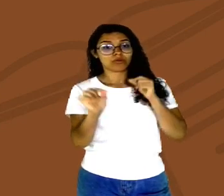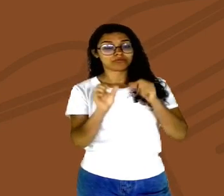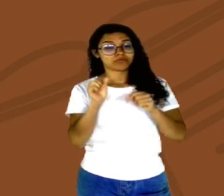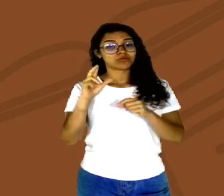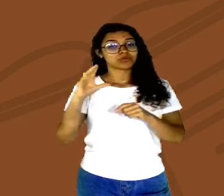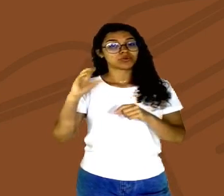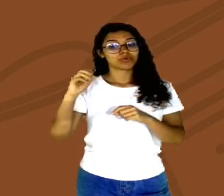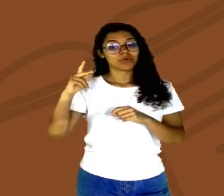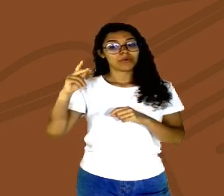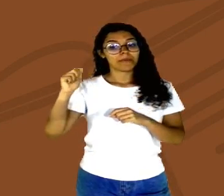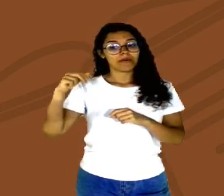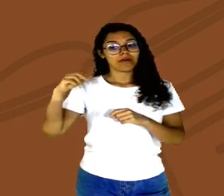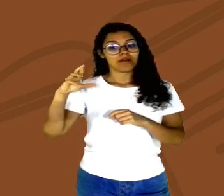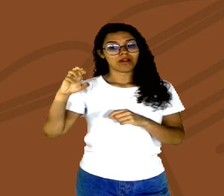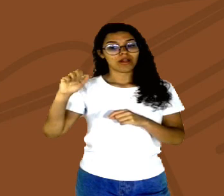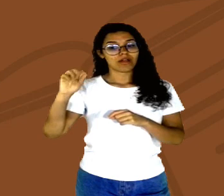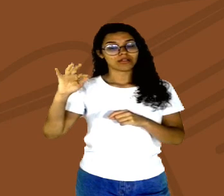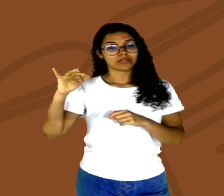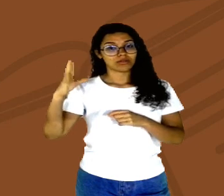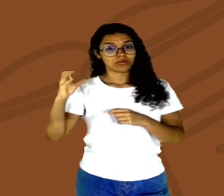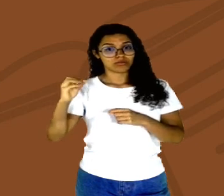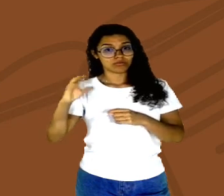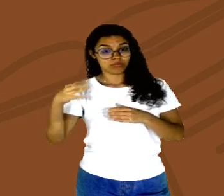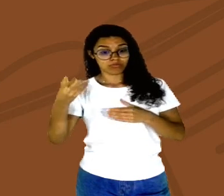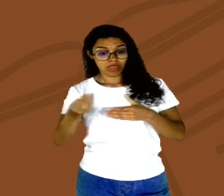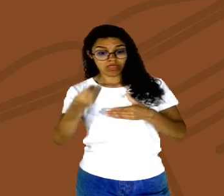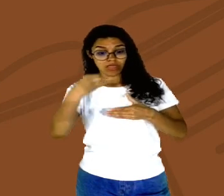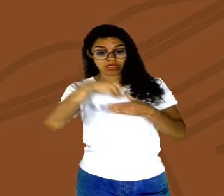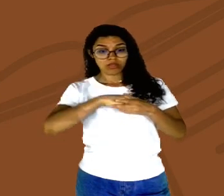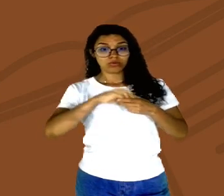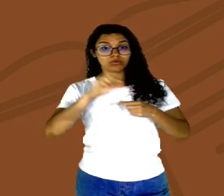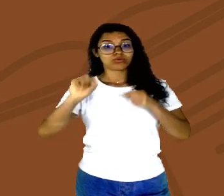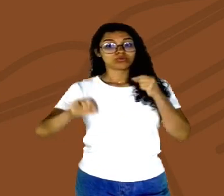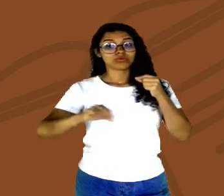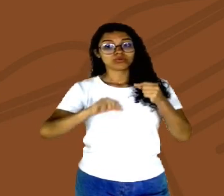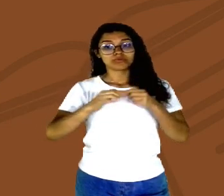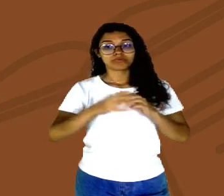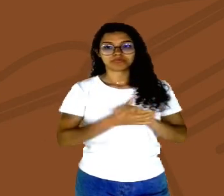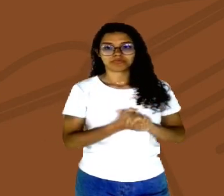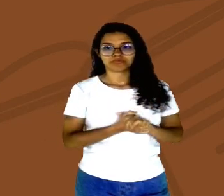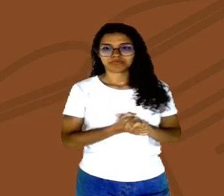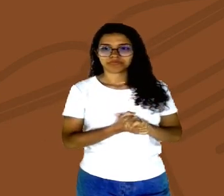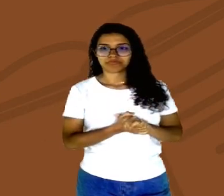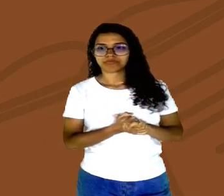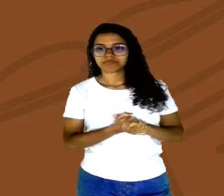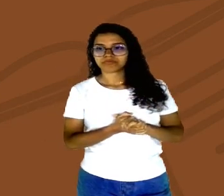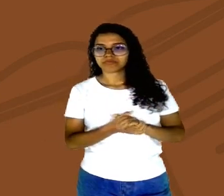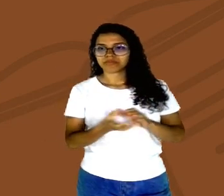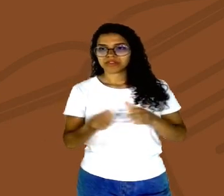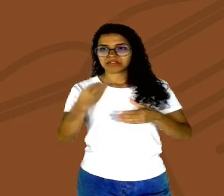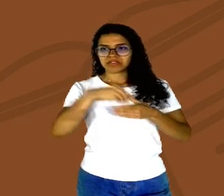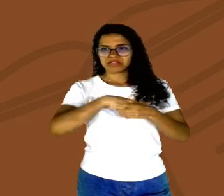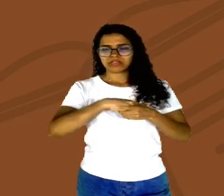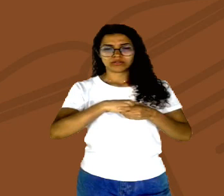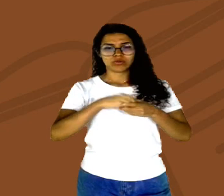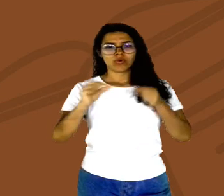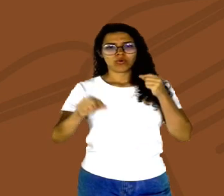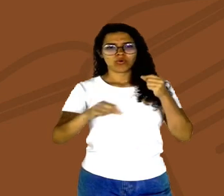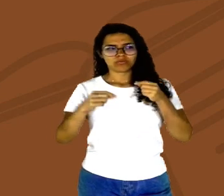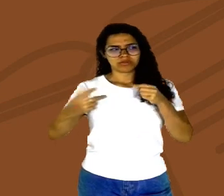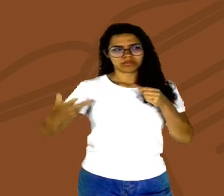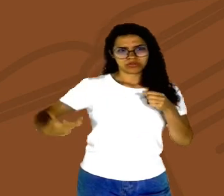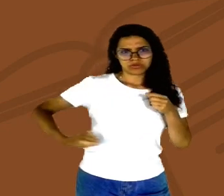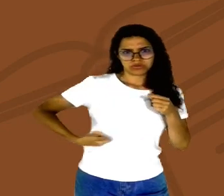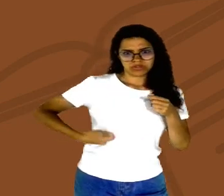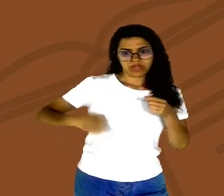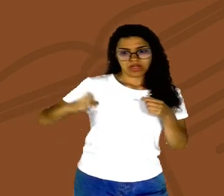pancreático, enquanto a porção endócrina produz o quê? Será que a porção endócrina do pâncreas produz insulina e